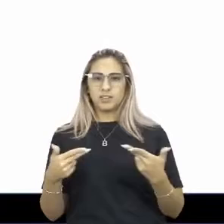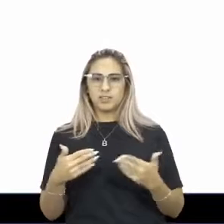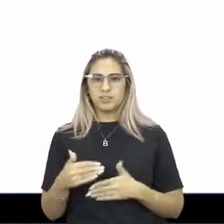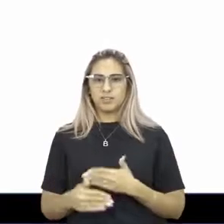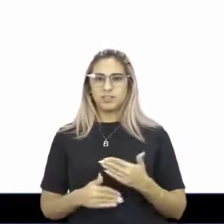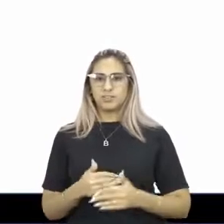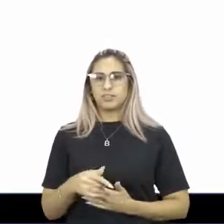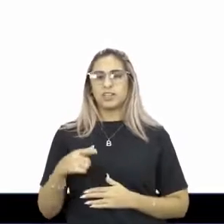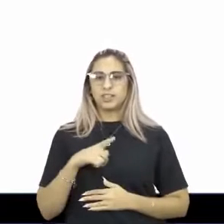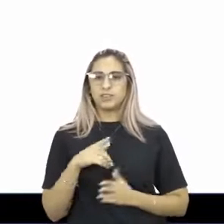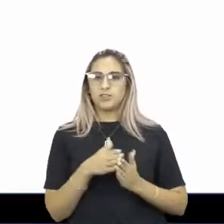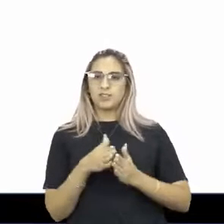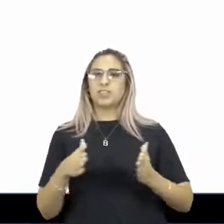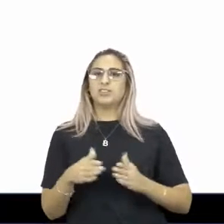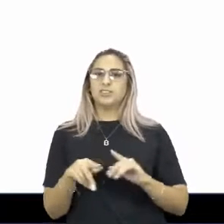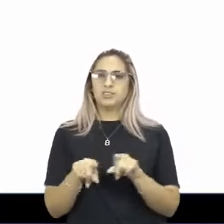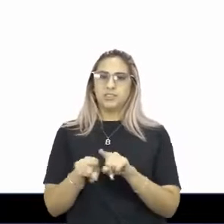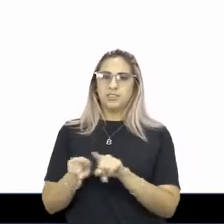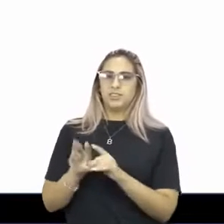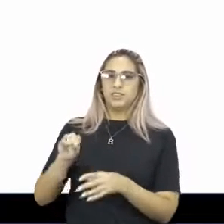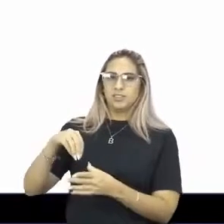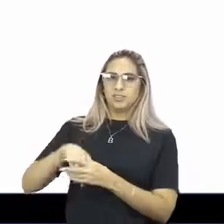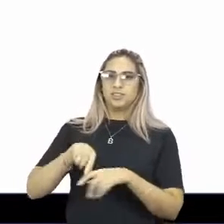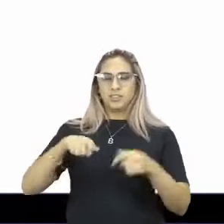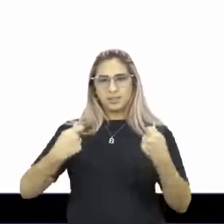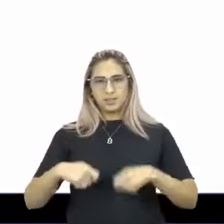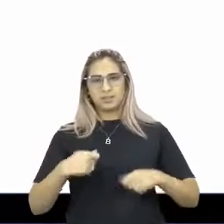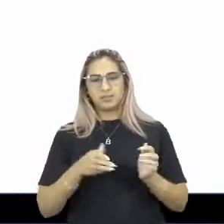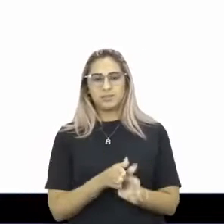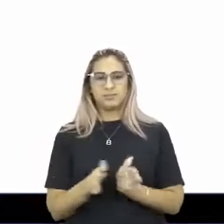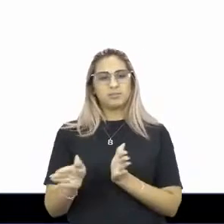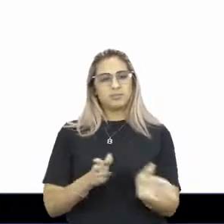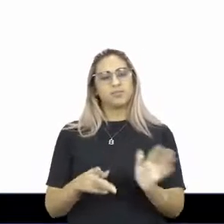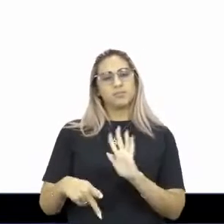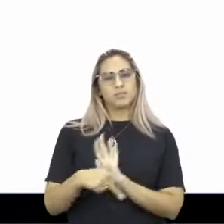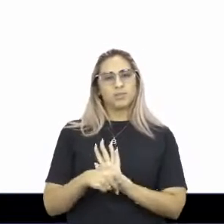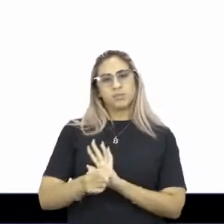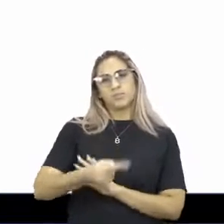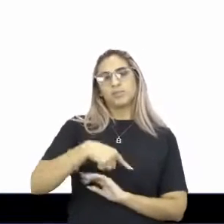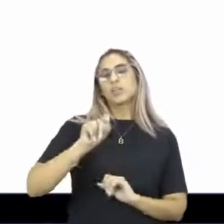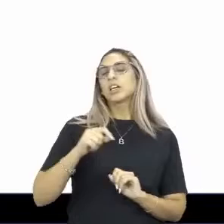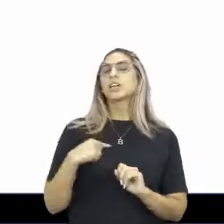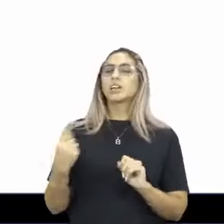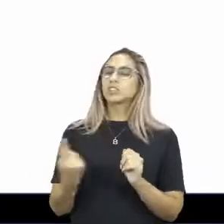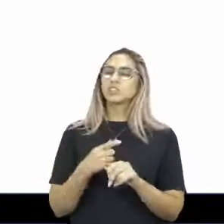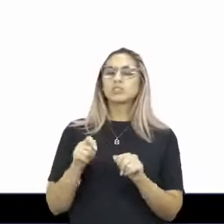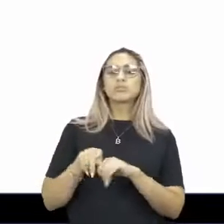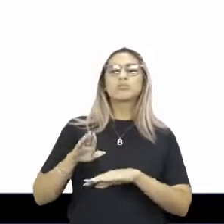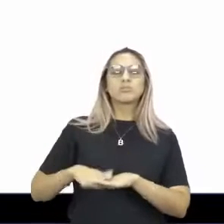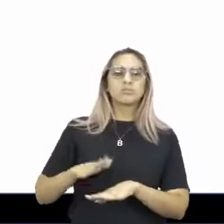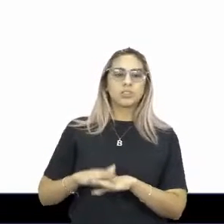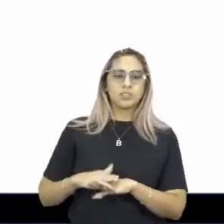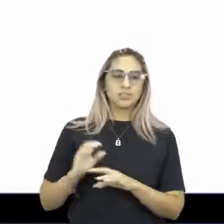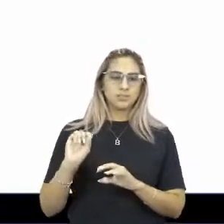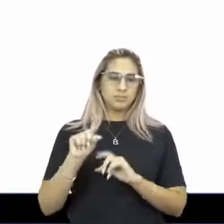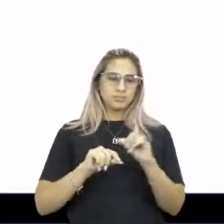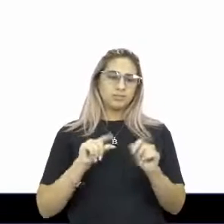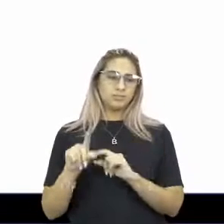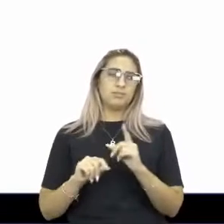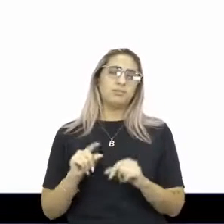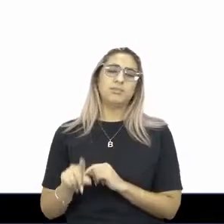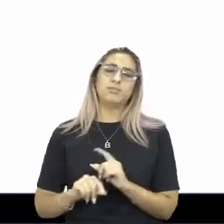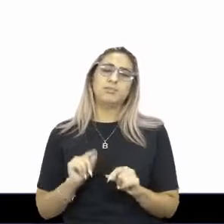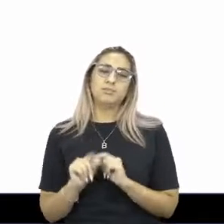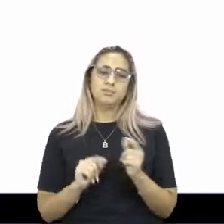opções. Na atribuição inicial, ele precisa selecionar uma. Então, o que a gente fez? A gente trouxe as opções que ele